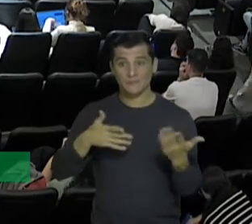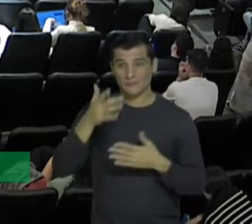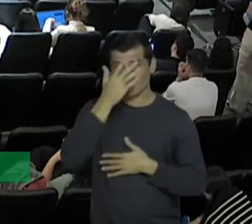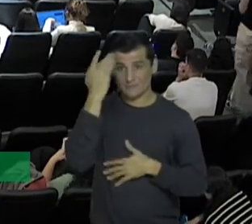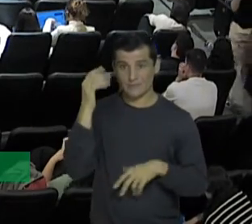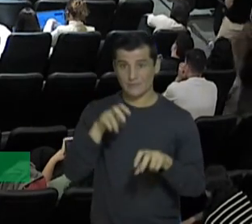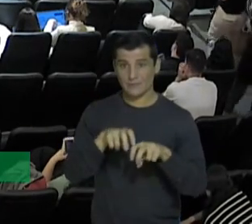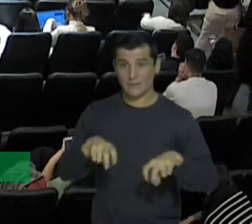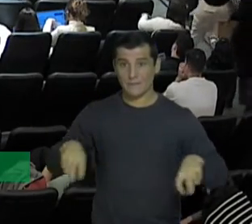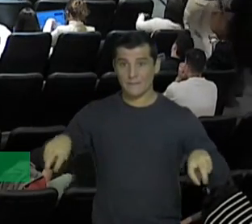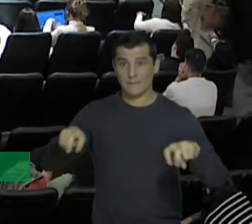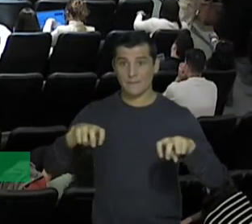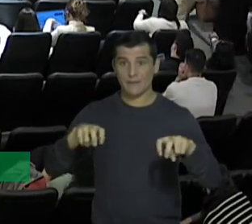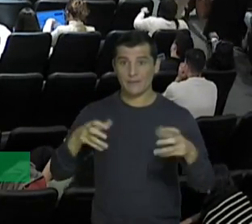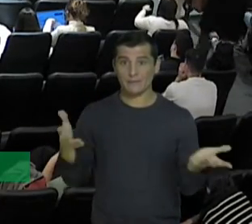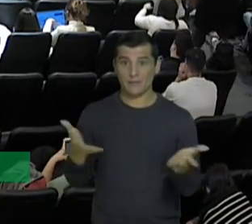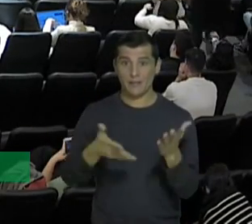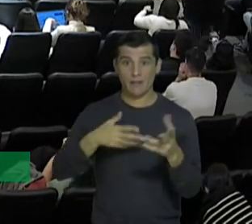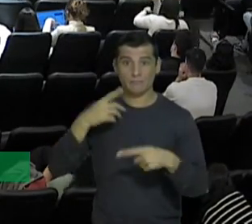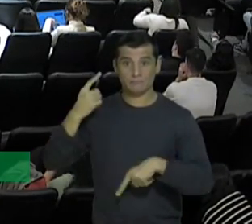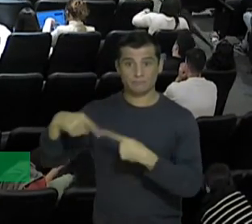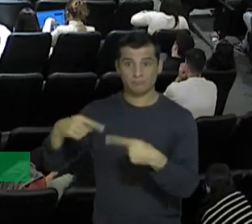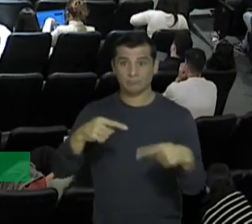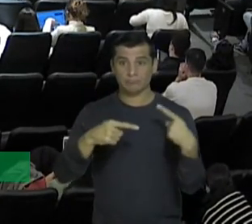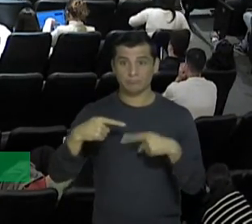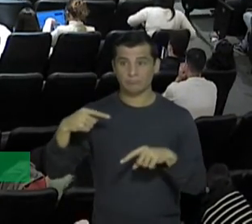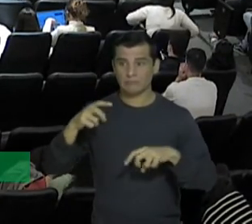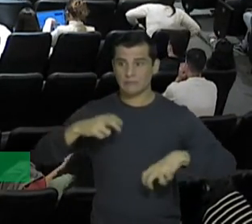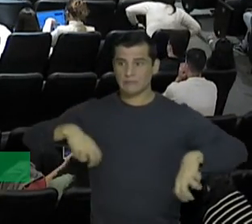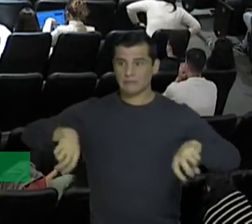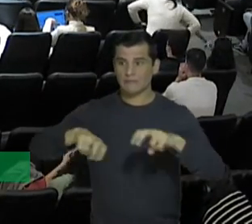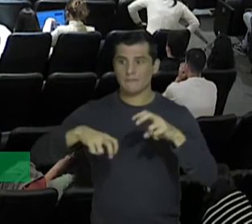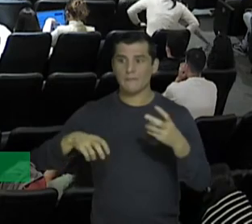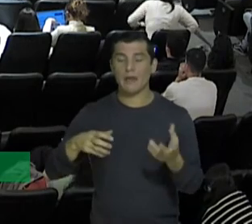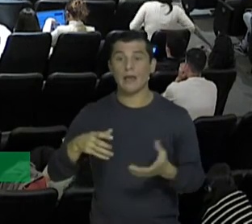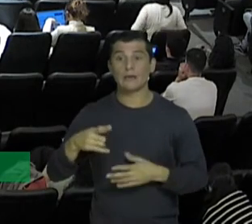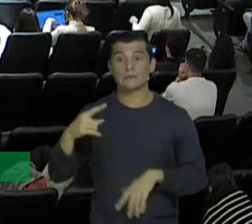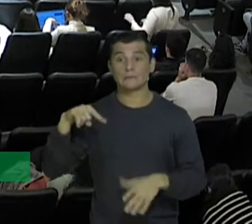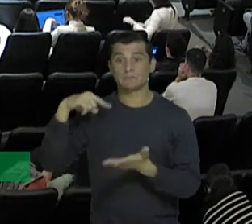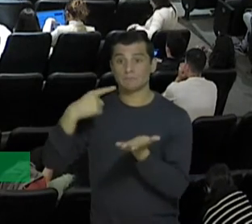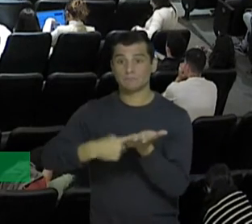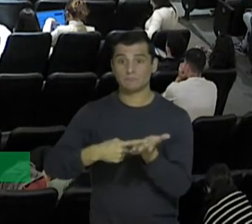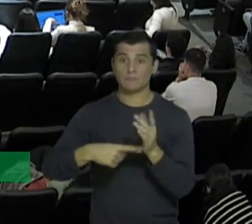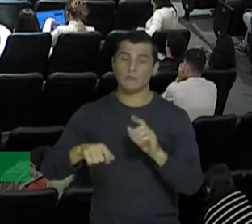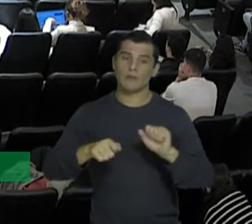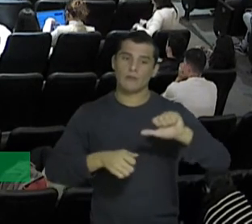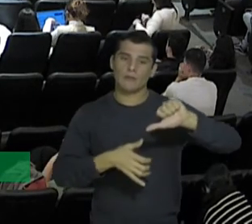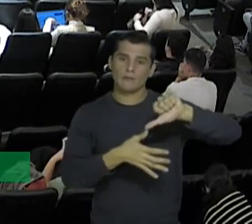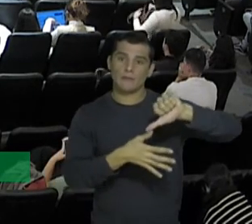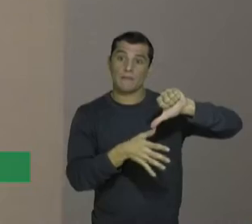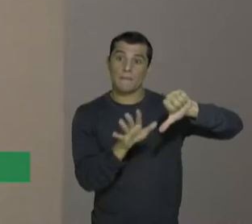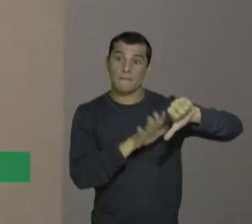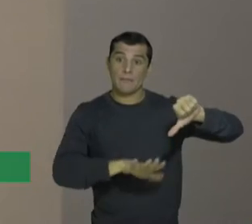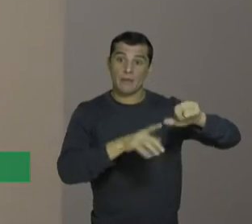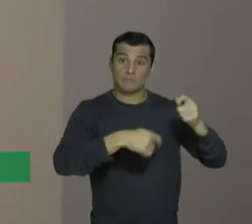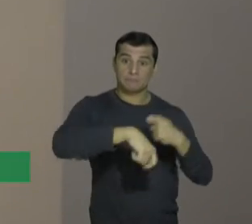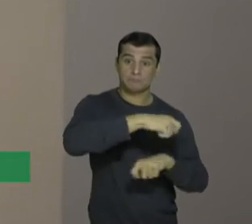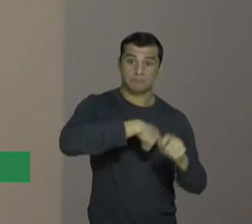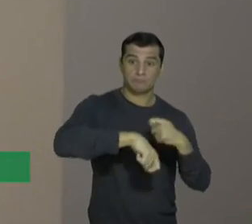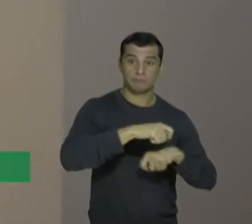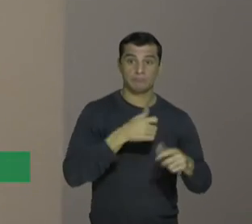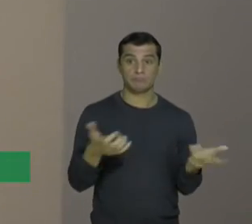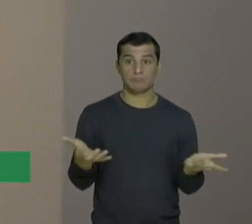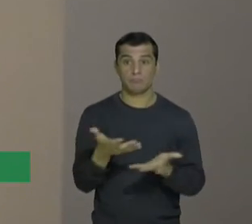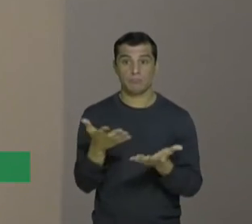redonda a fim de promover um debate acerca do acordo mercul União Europeia aspectos econômicos políticos